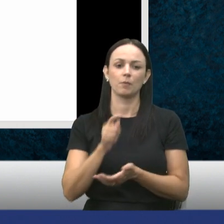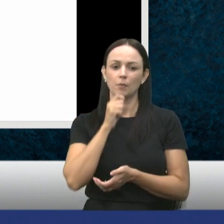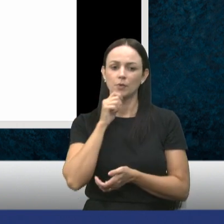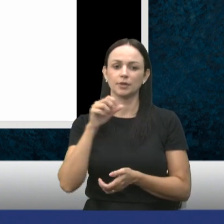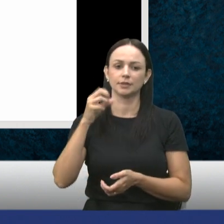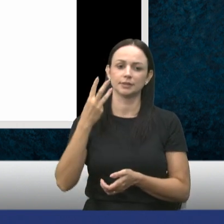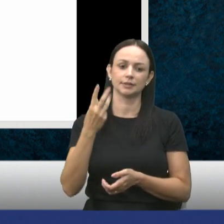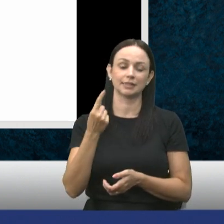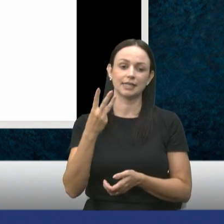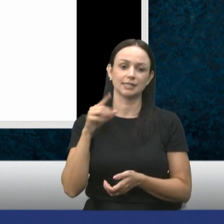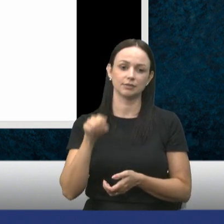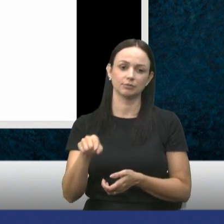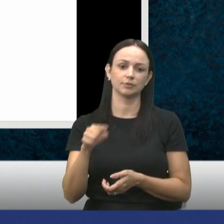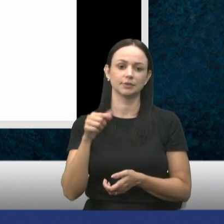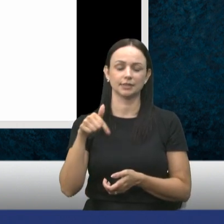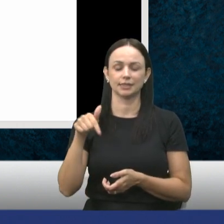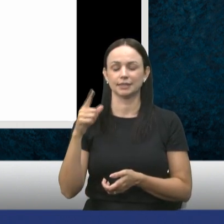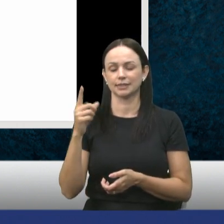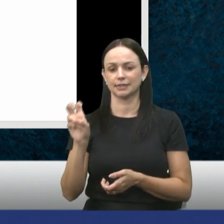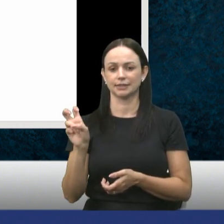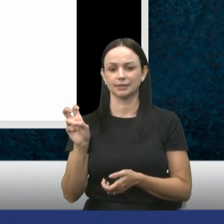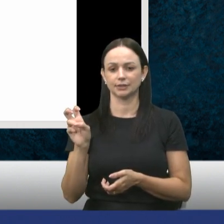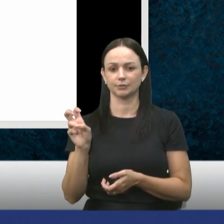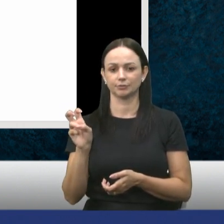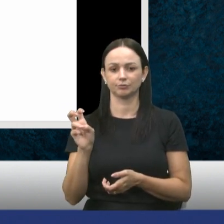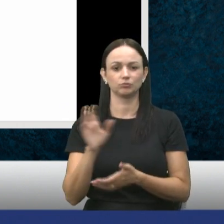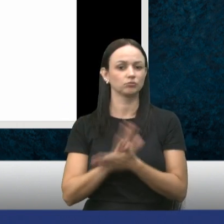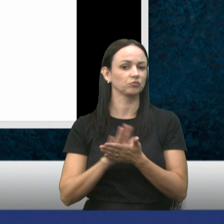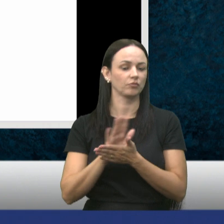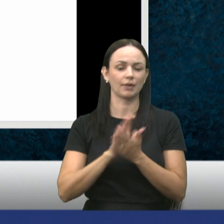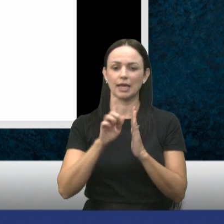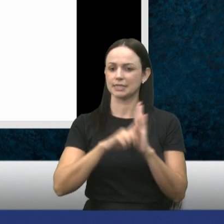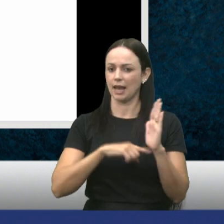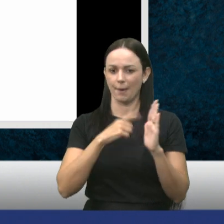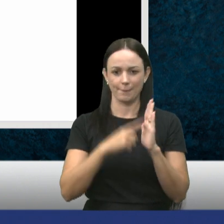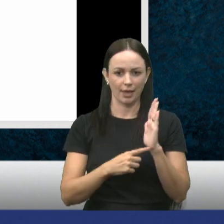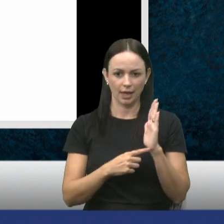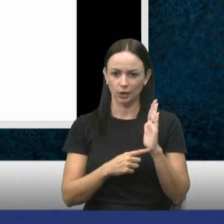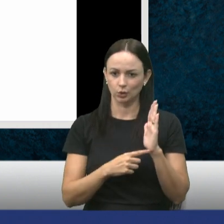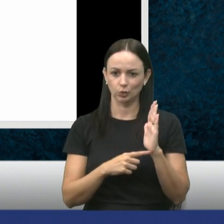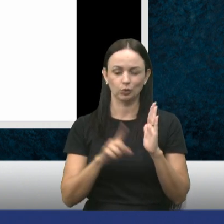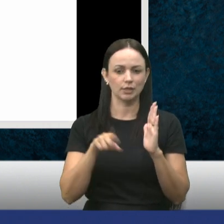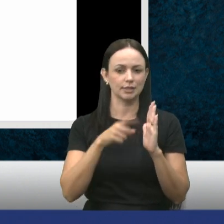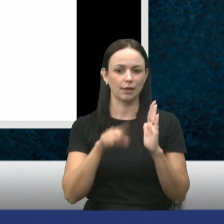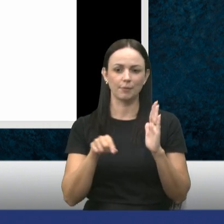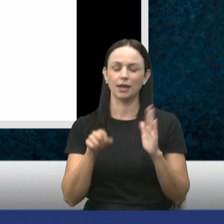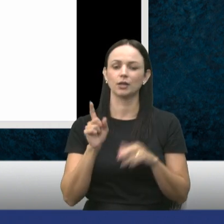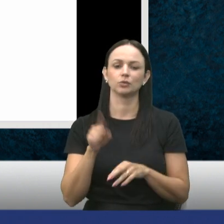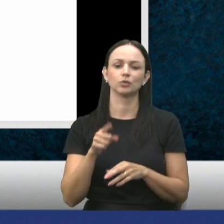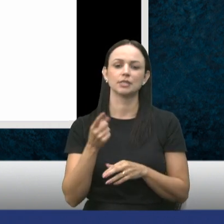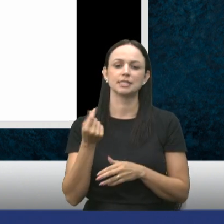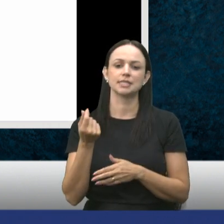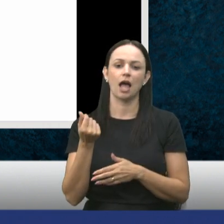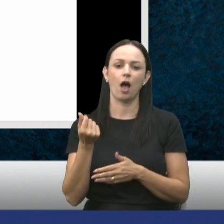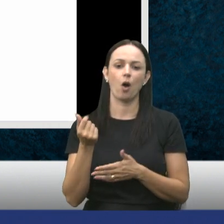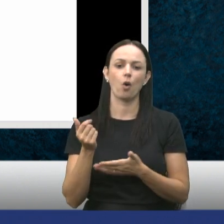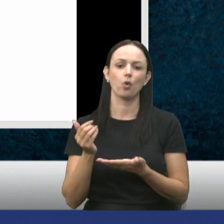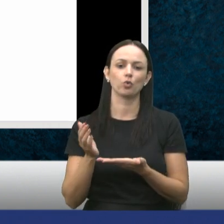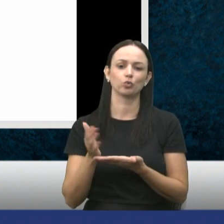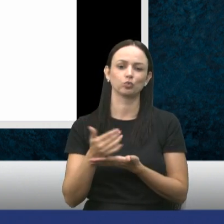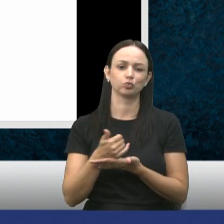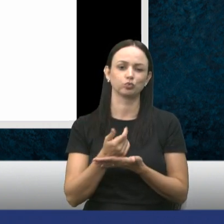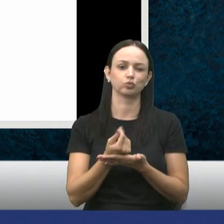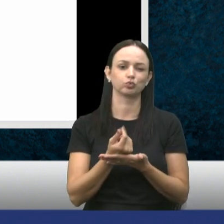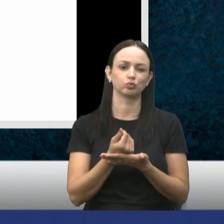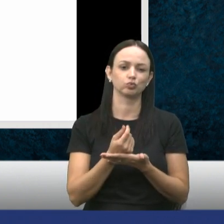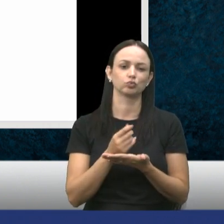pagos 13.715. Não houve nenhum cancelamento e o saldo, o SAENJA de resta